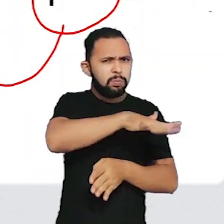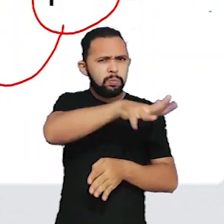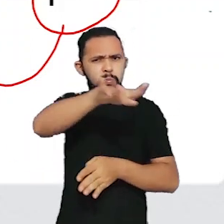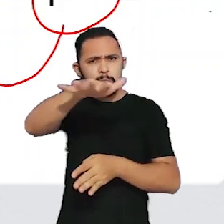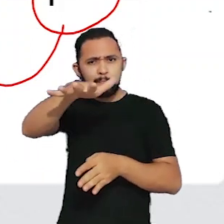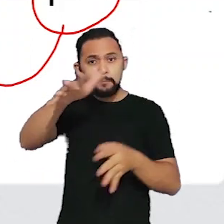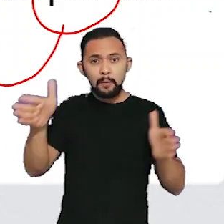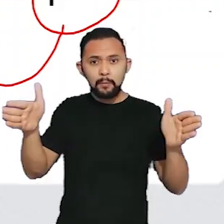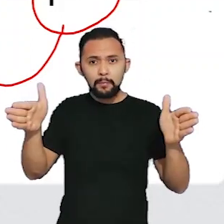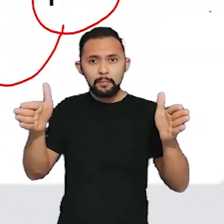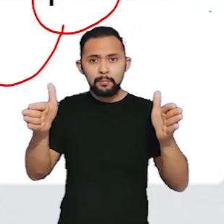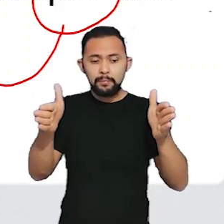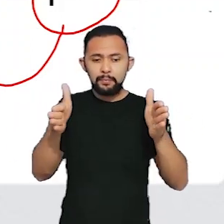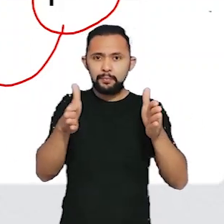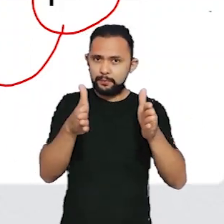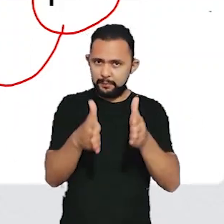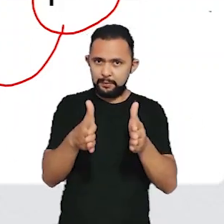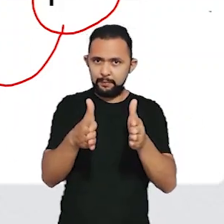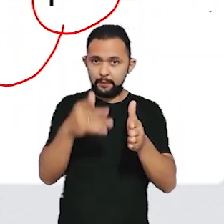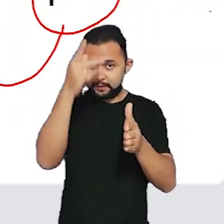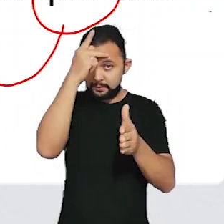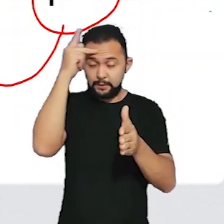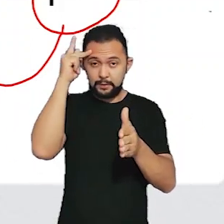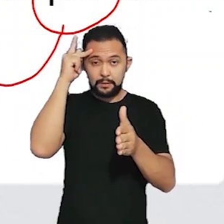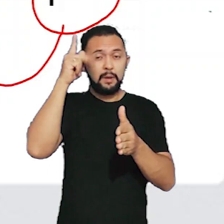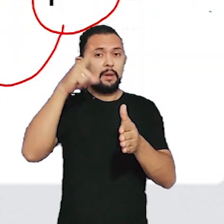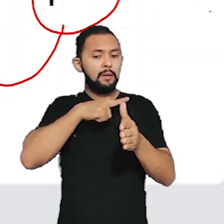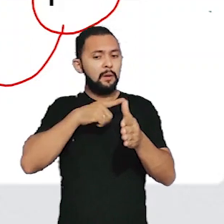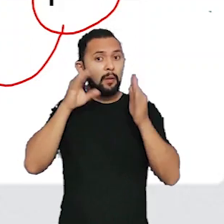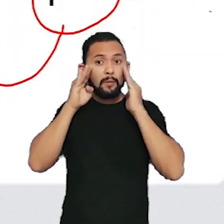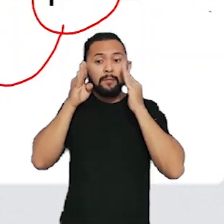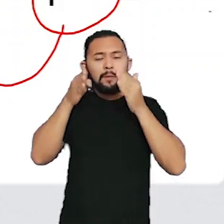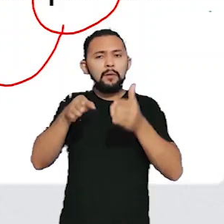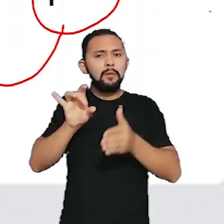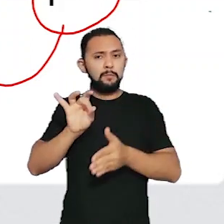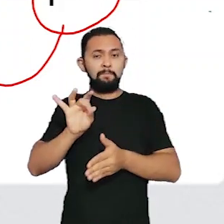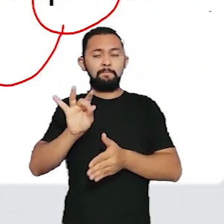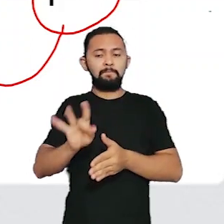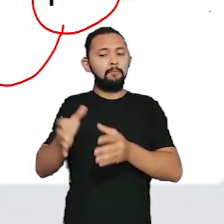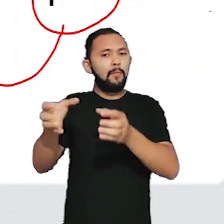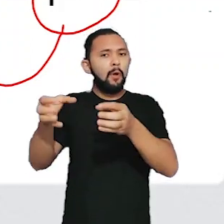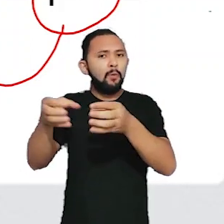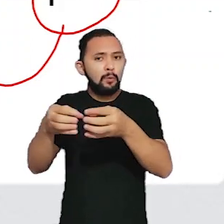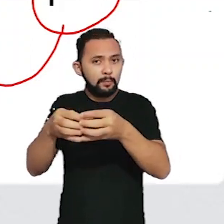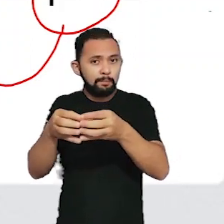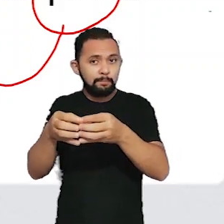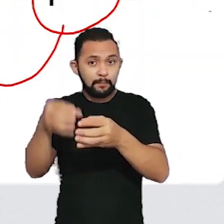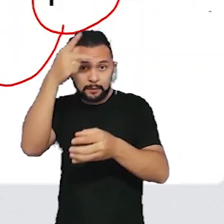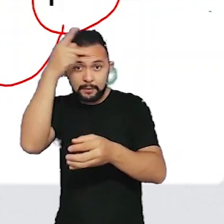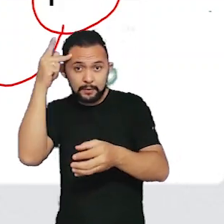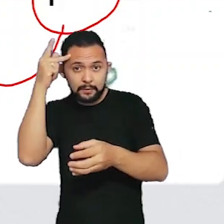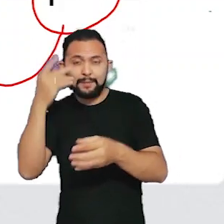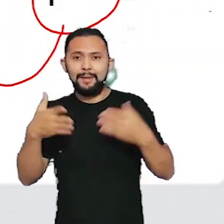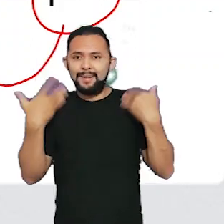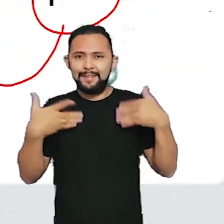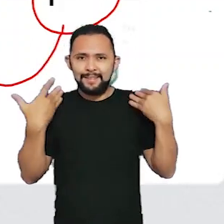são alegres e a outra metade são tristes, tá? Então, eu estou me referindo a somente o grupo das pessoas alegres,